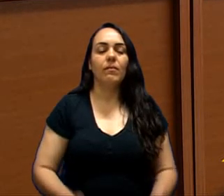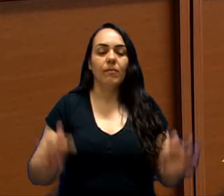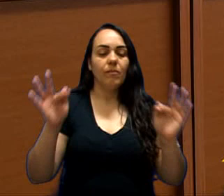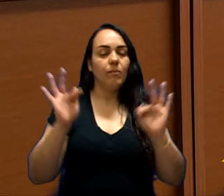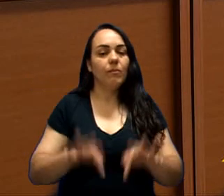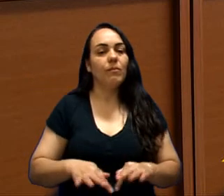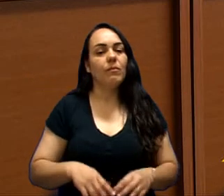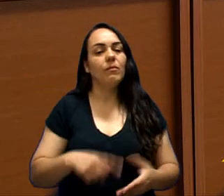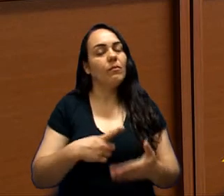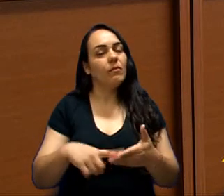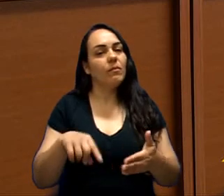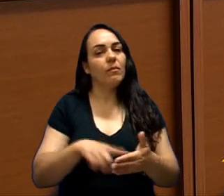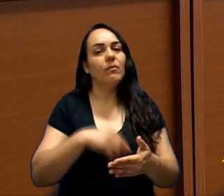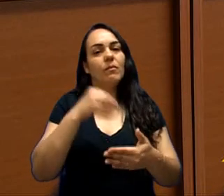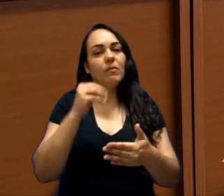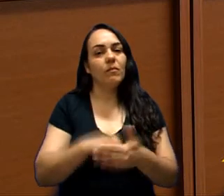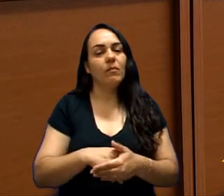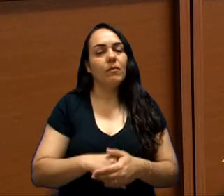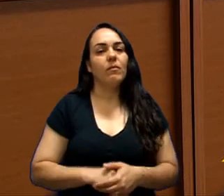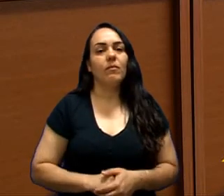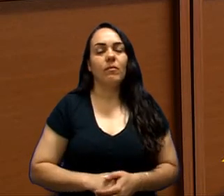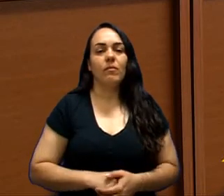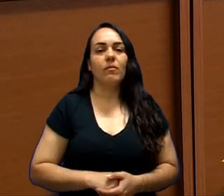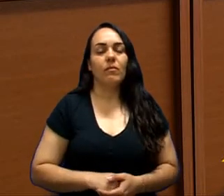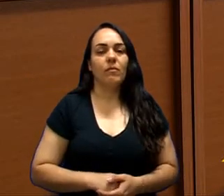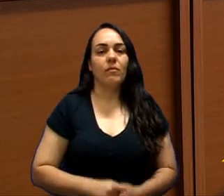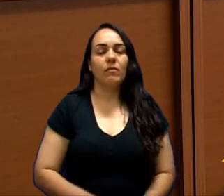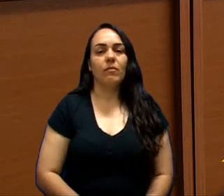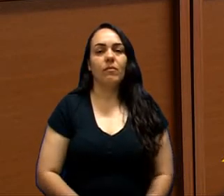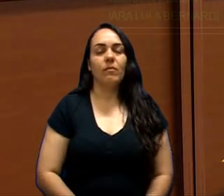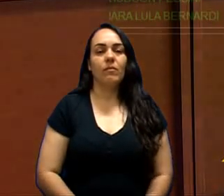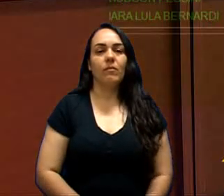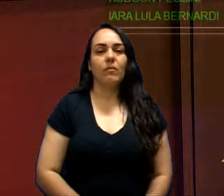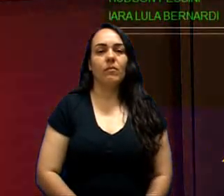Encerrada a votação.